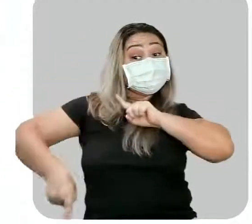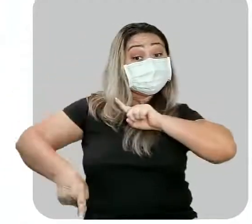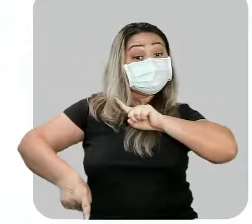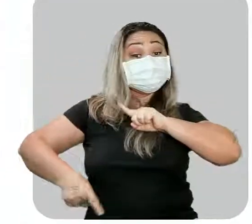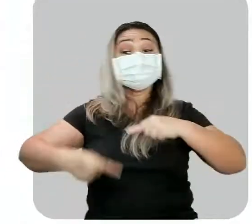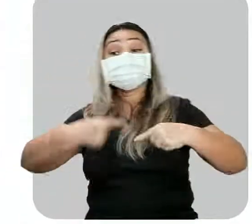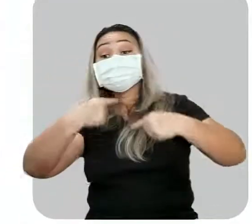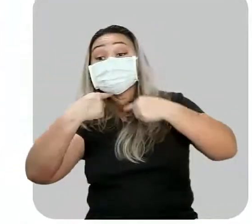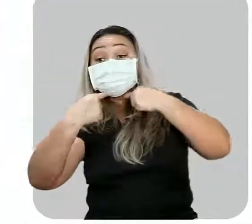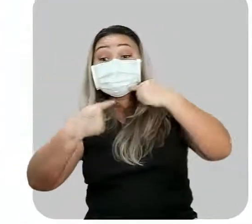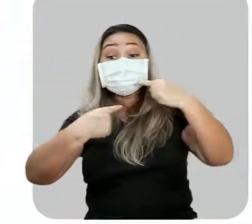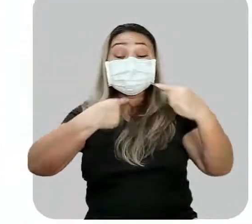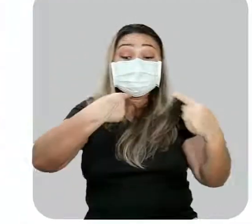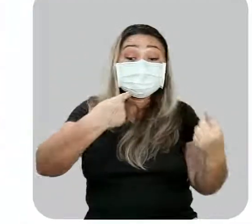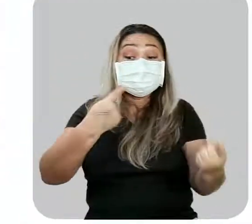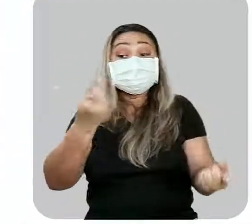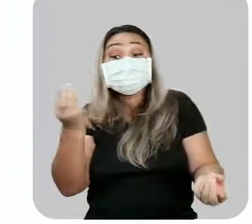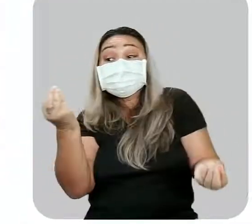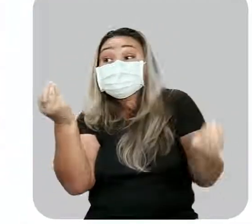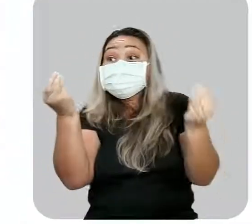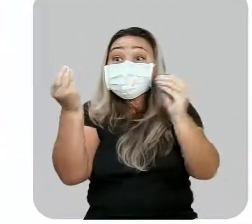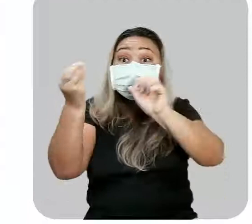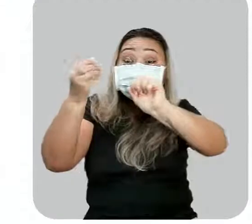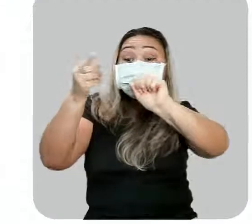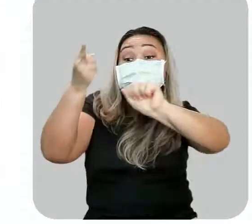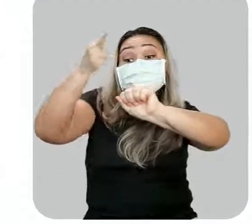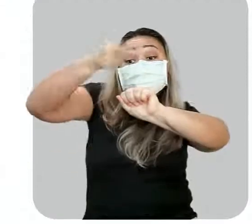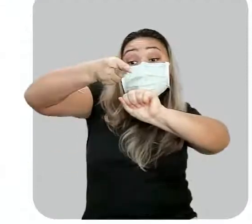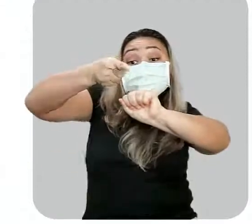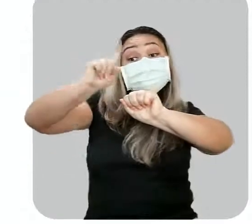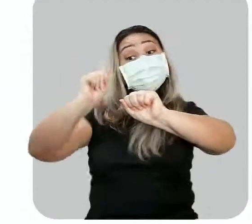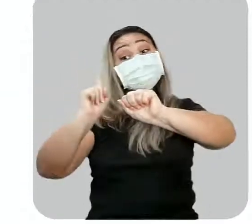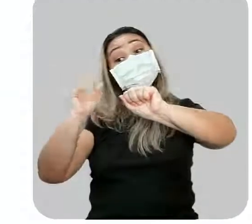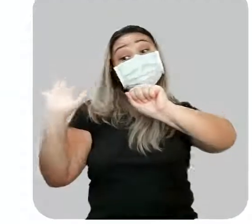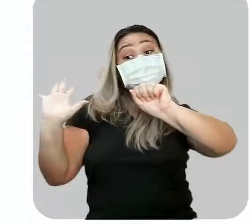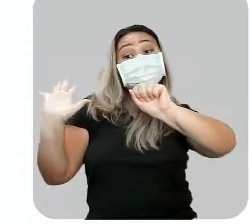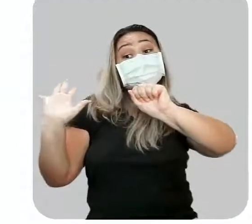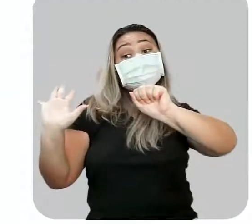dúvidas quanto à ocorrência da crase.